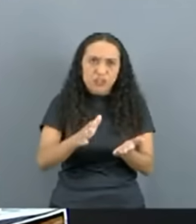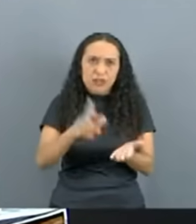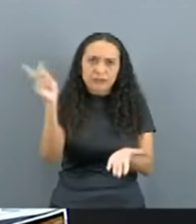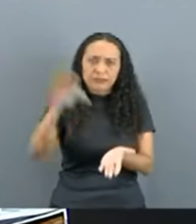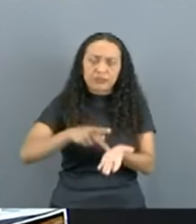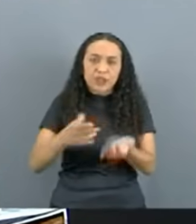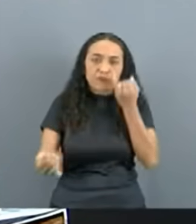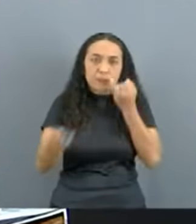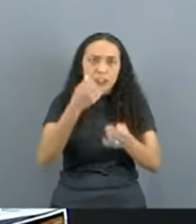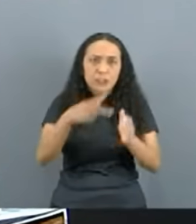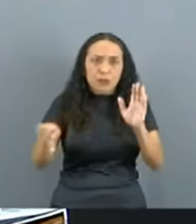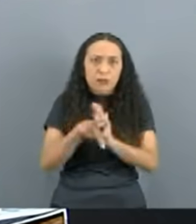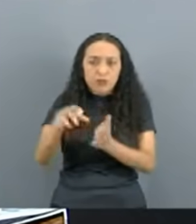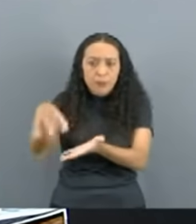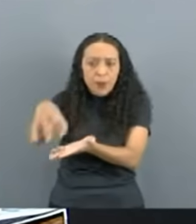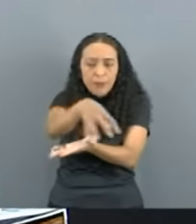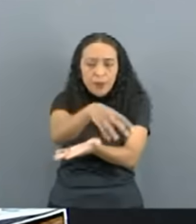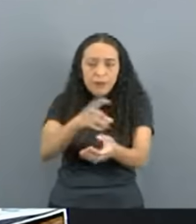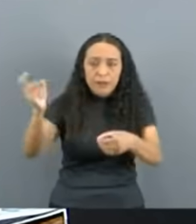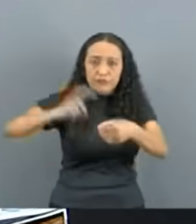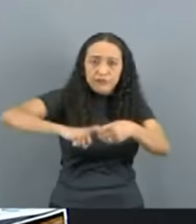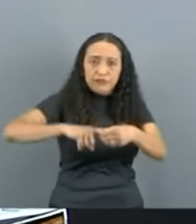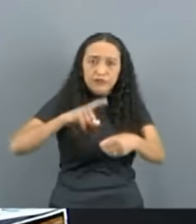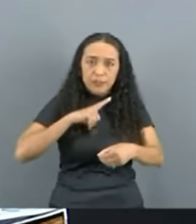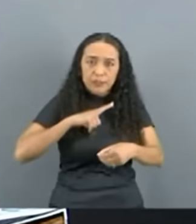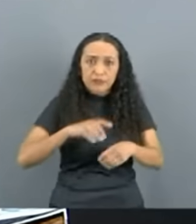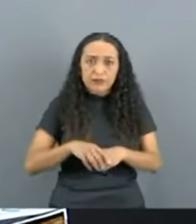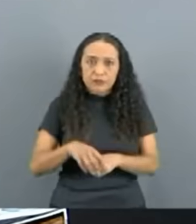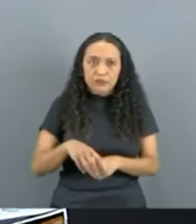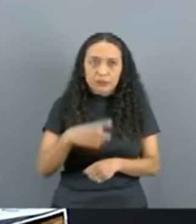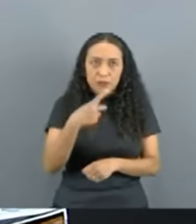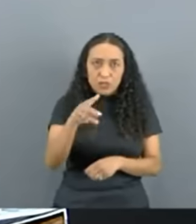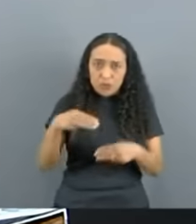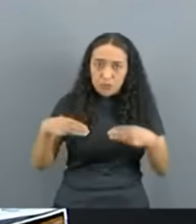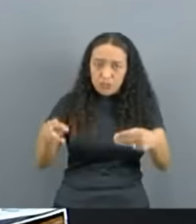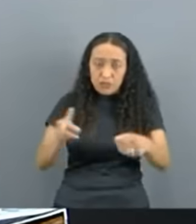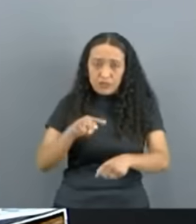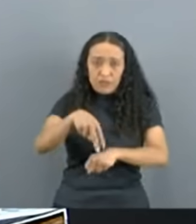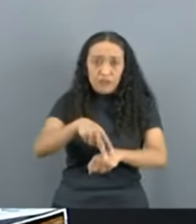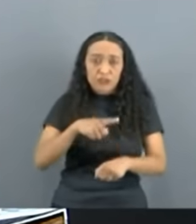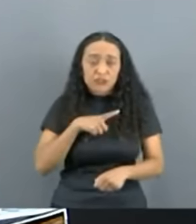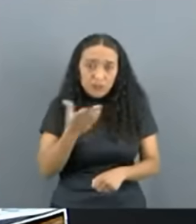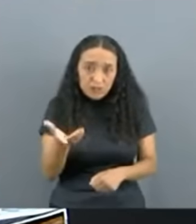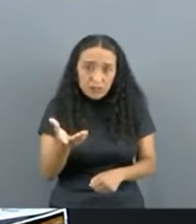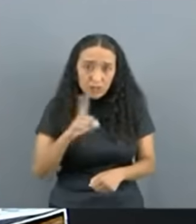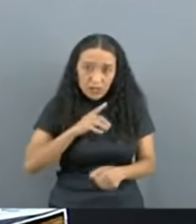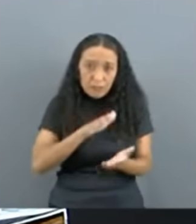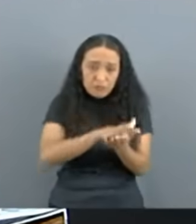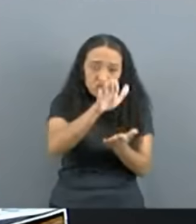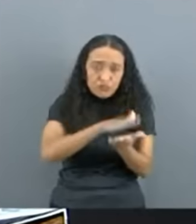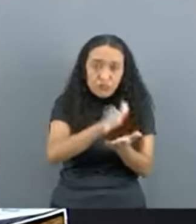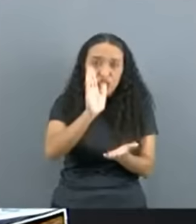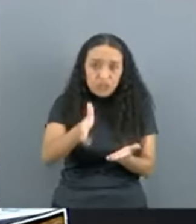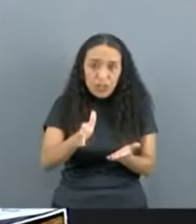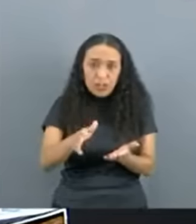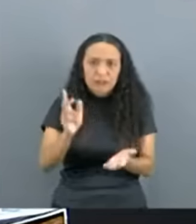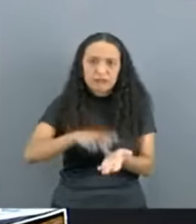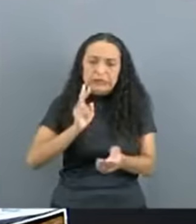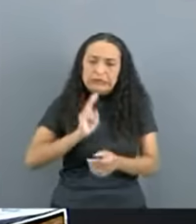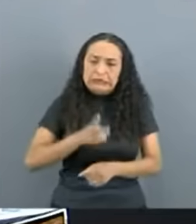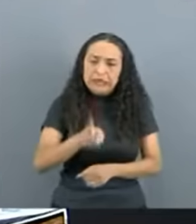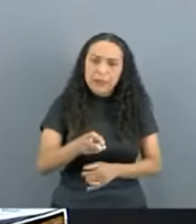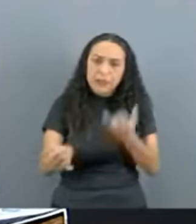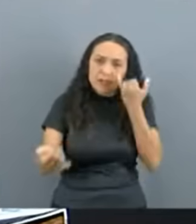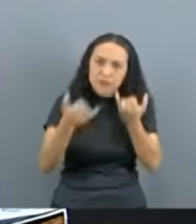os dados das entidades conveniadas? Seu Ministério, que o senhor está à frente, ele está publicando ativamente os